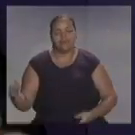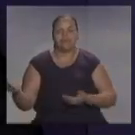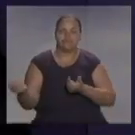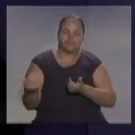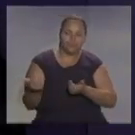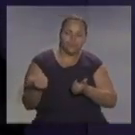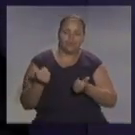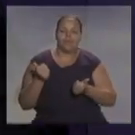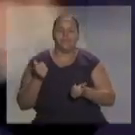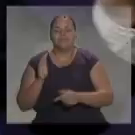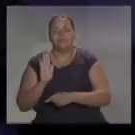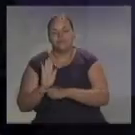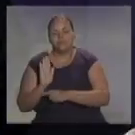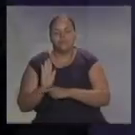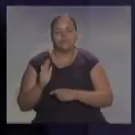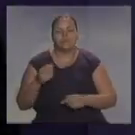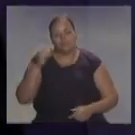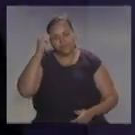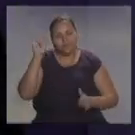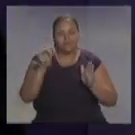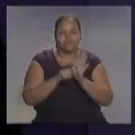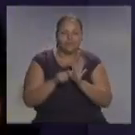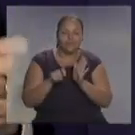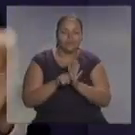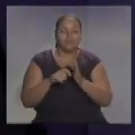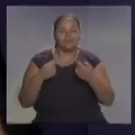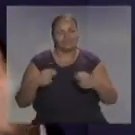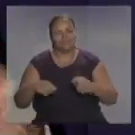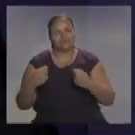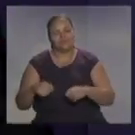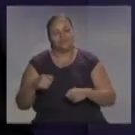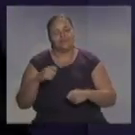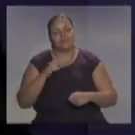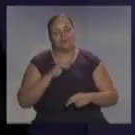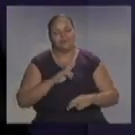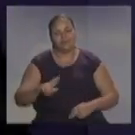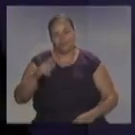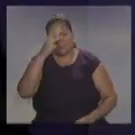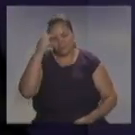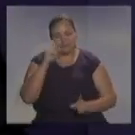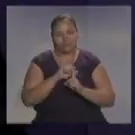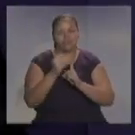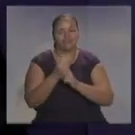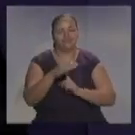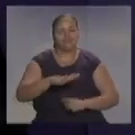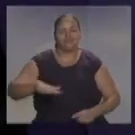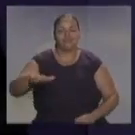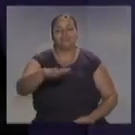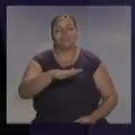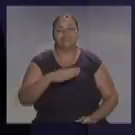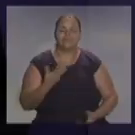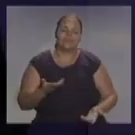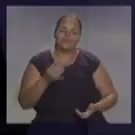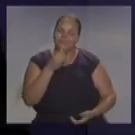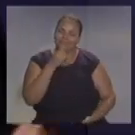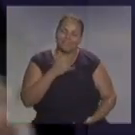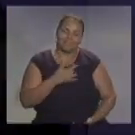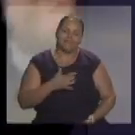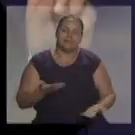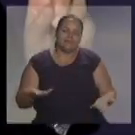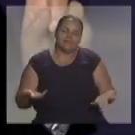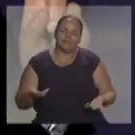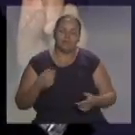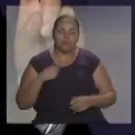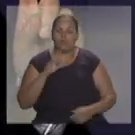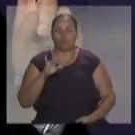do adolescente, questões como prevenção às drogas, e a gente precisa dar resposta à sociedade. Então, nesse aspecto, lamentavelmente, não